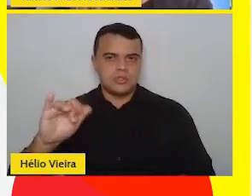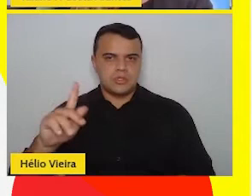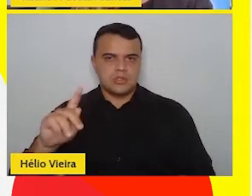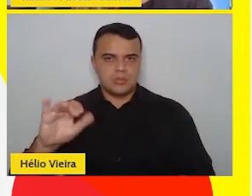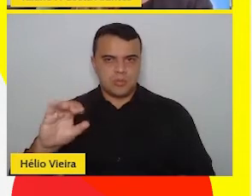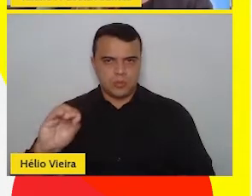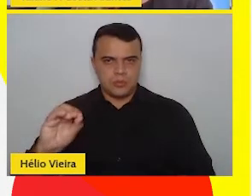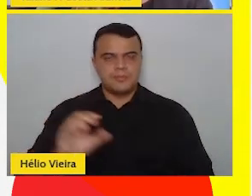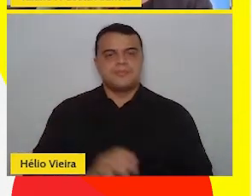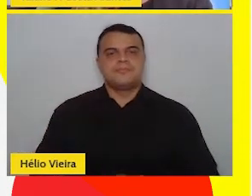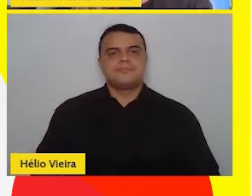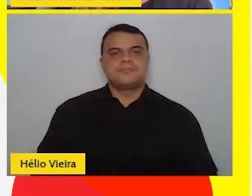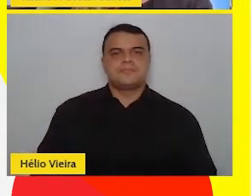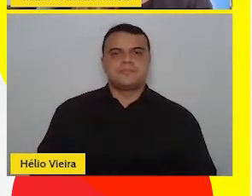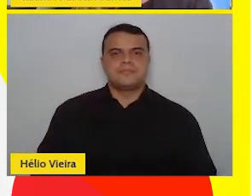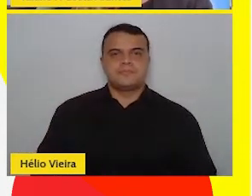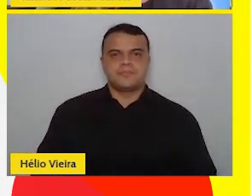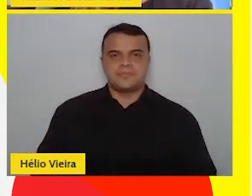pontilhismo.